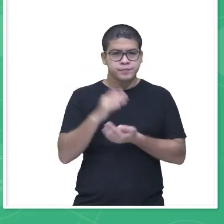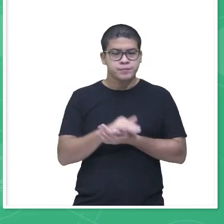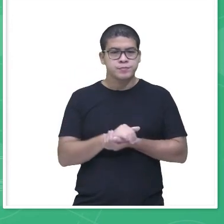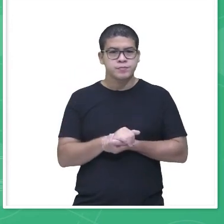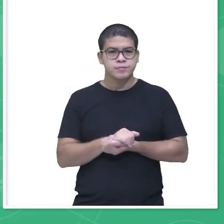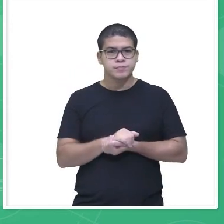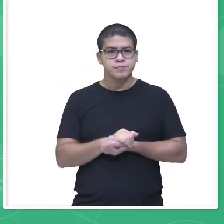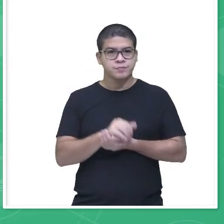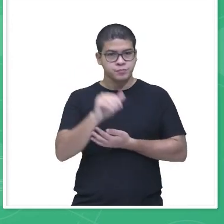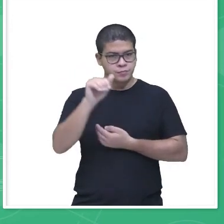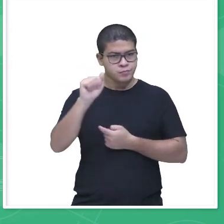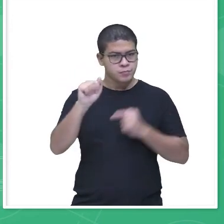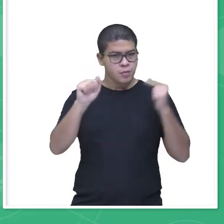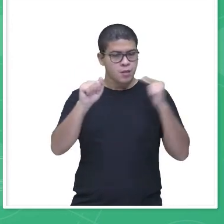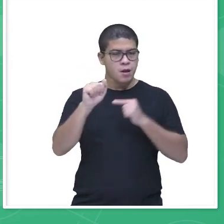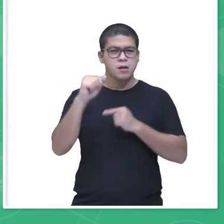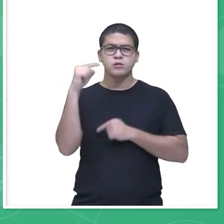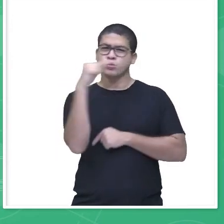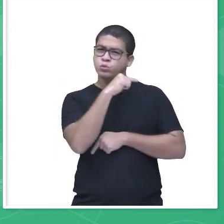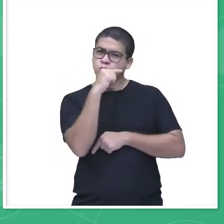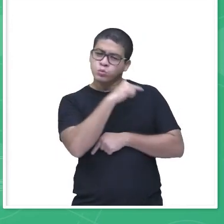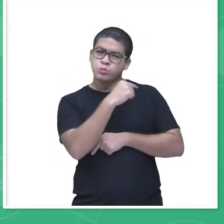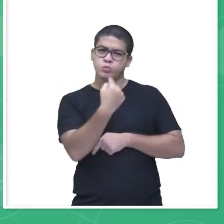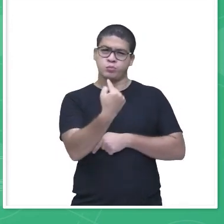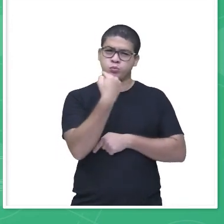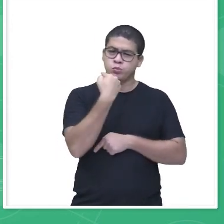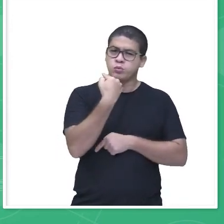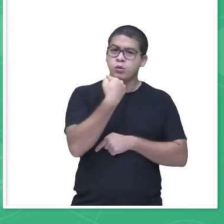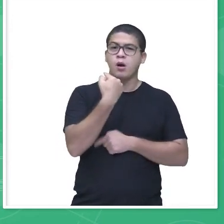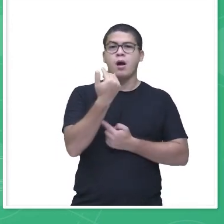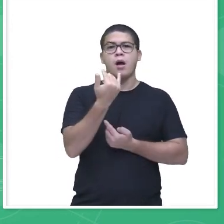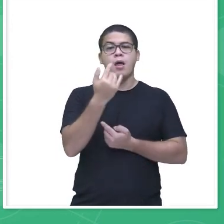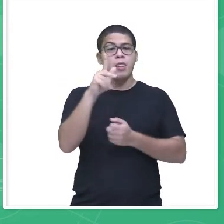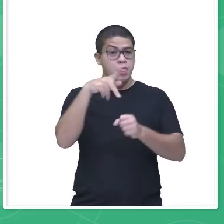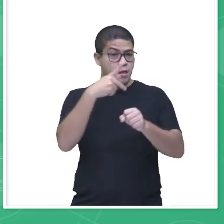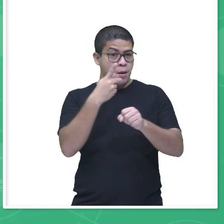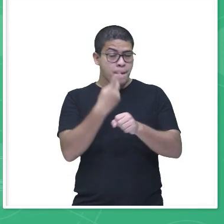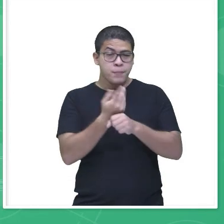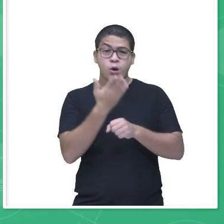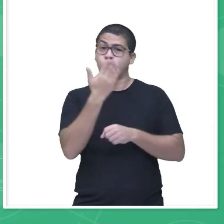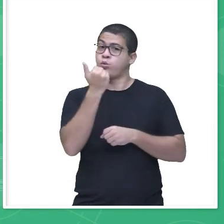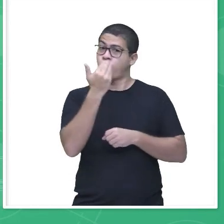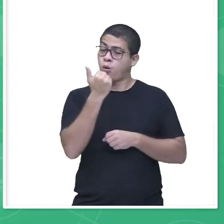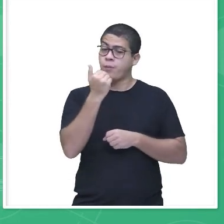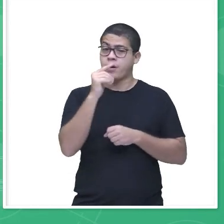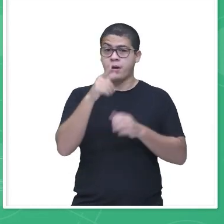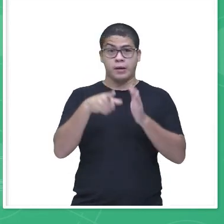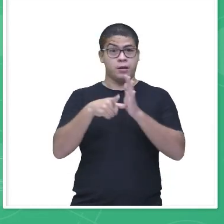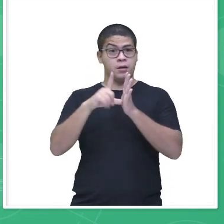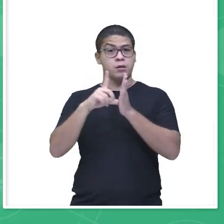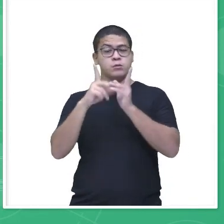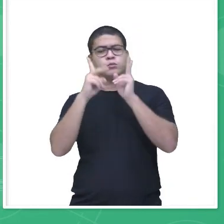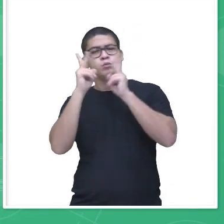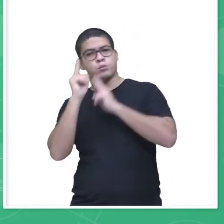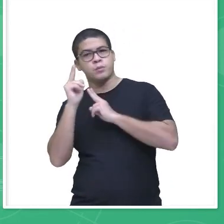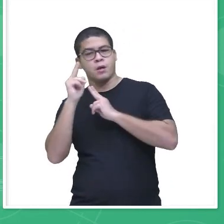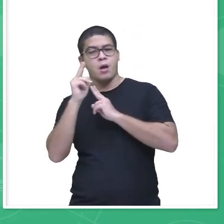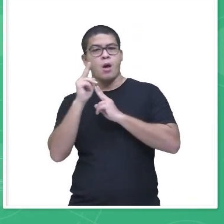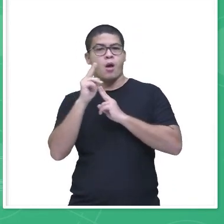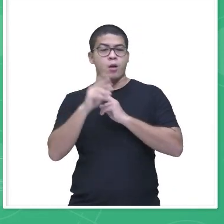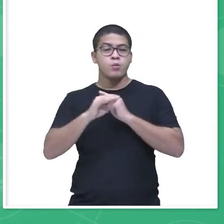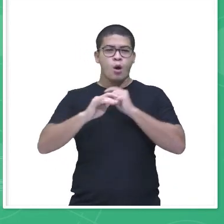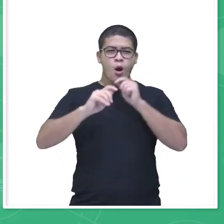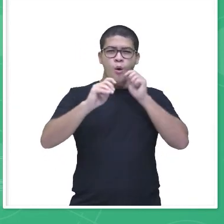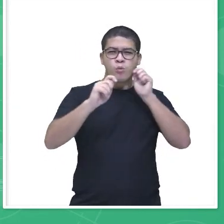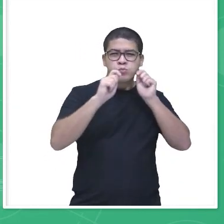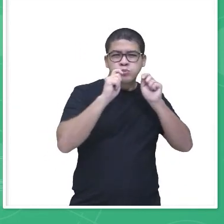Letra A. Escovar os dentes ao acordar, após as refeições e antes de dormir, fazendo uso do fio